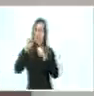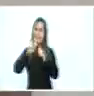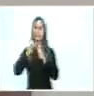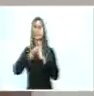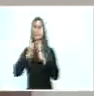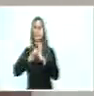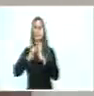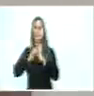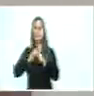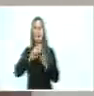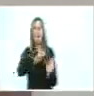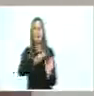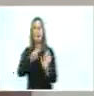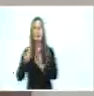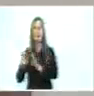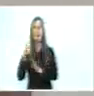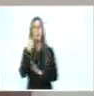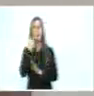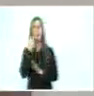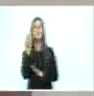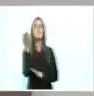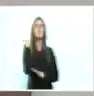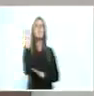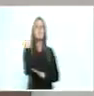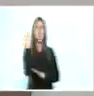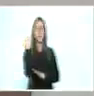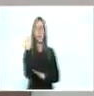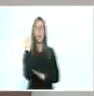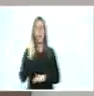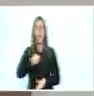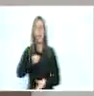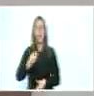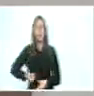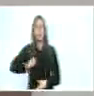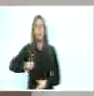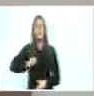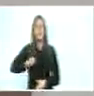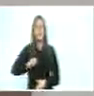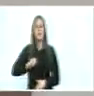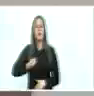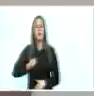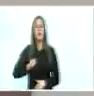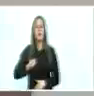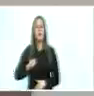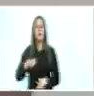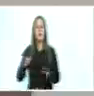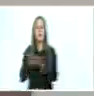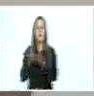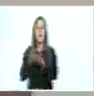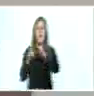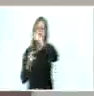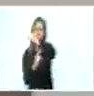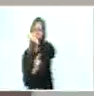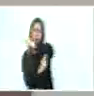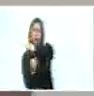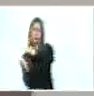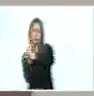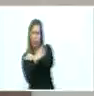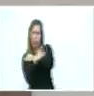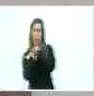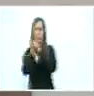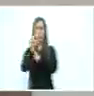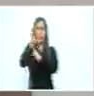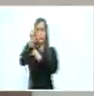semana, sexta-feira passada, na verdade, eu estive presente na superintendência de Ubar e também de Ponte Nova,